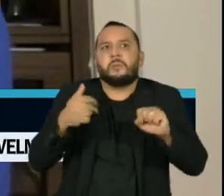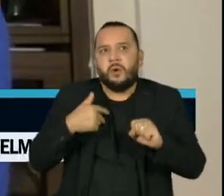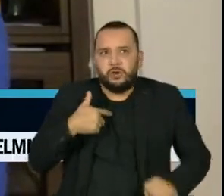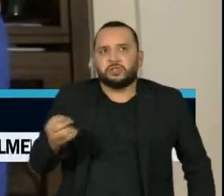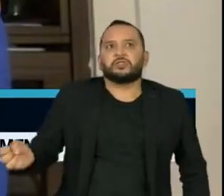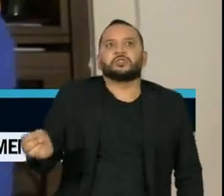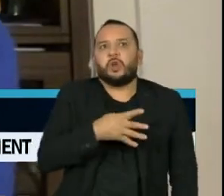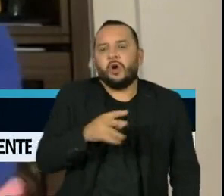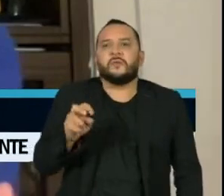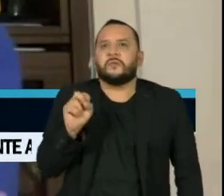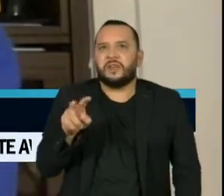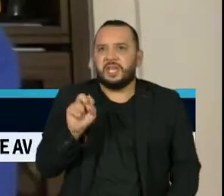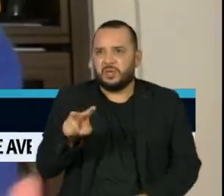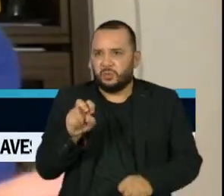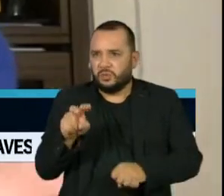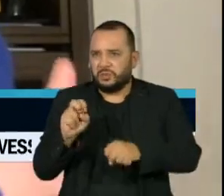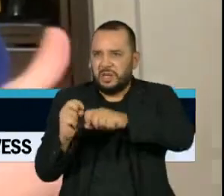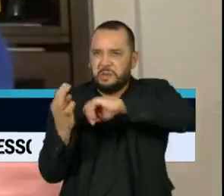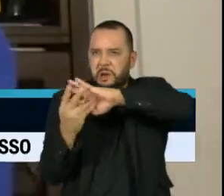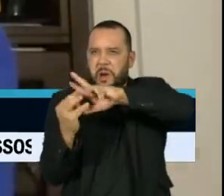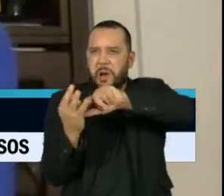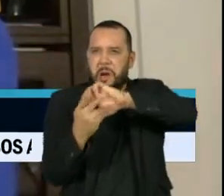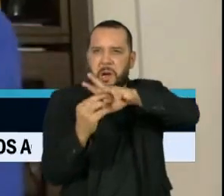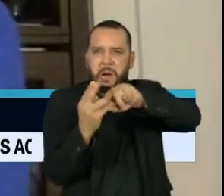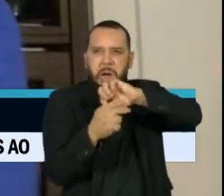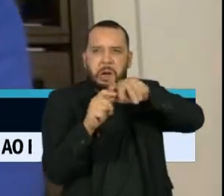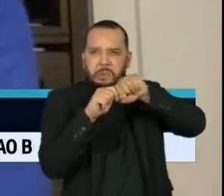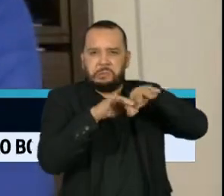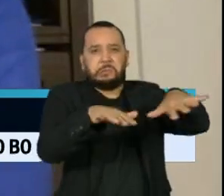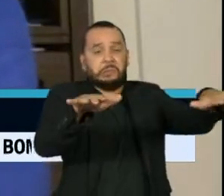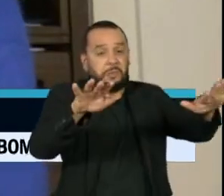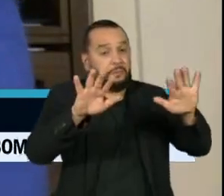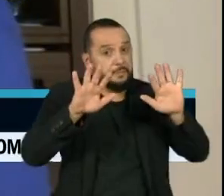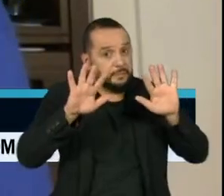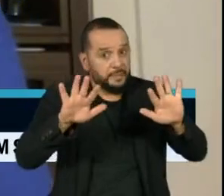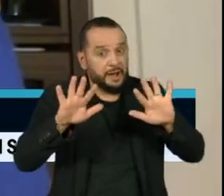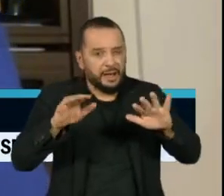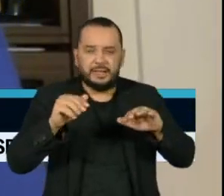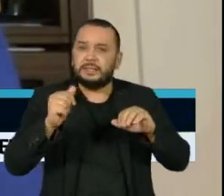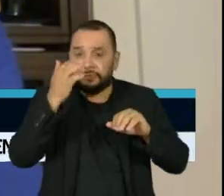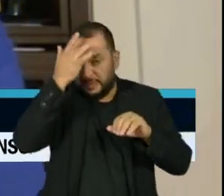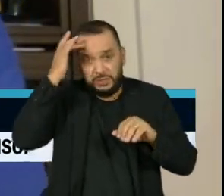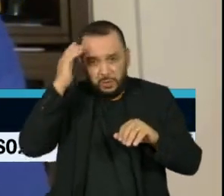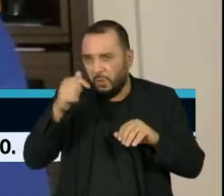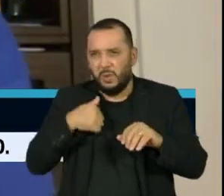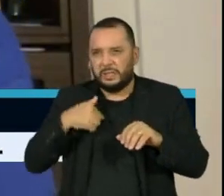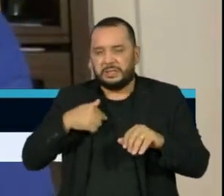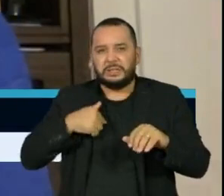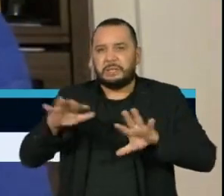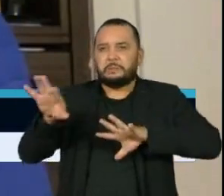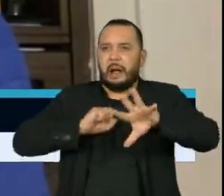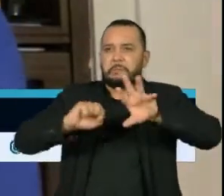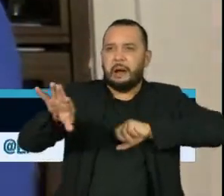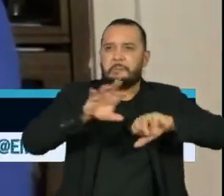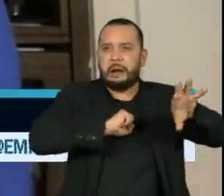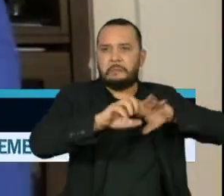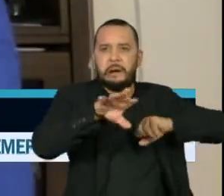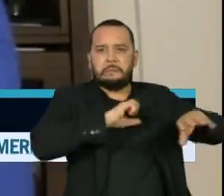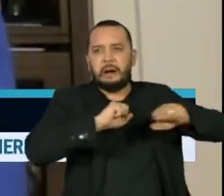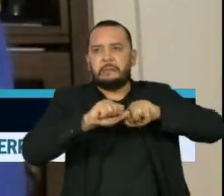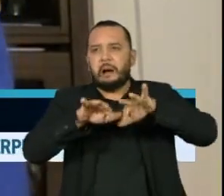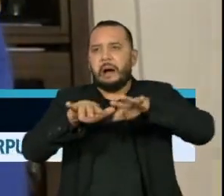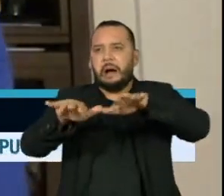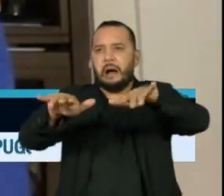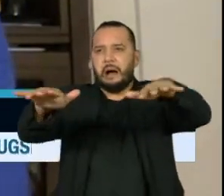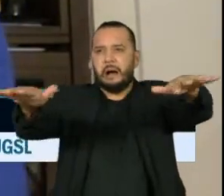Ômicron. Ao mesmo tempo, a gente sabe que ao infectar um monte de gente, a Ômicron gera